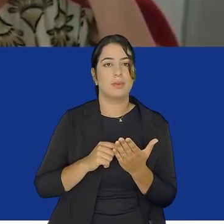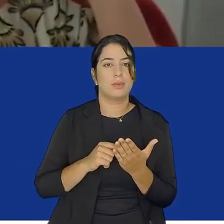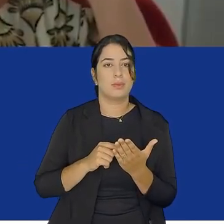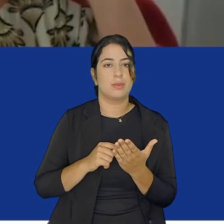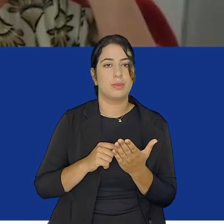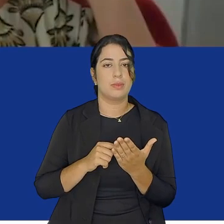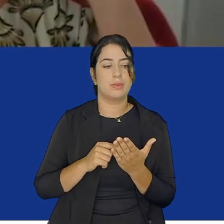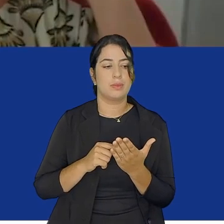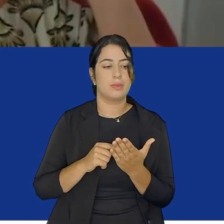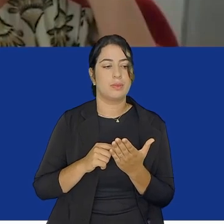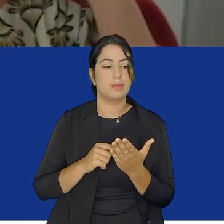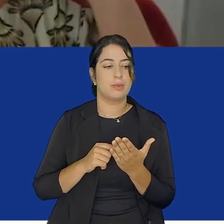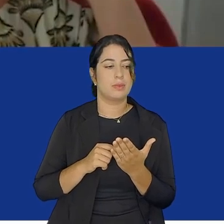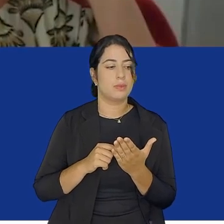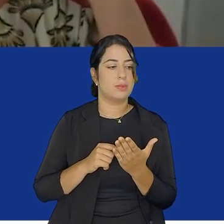É...